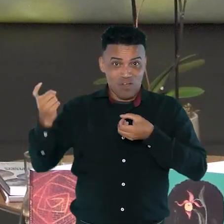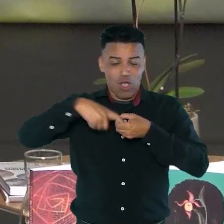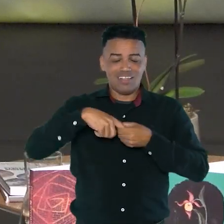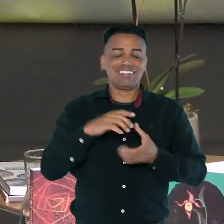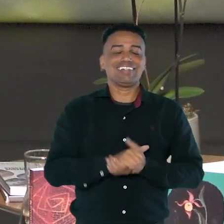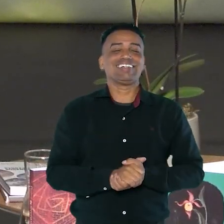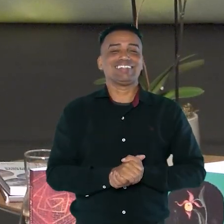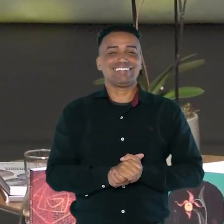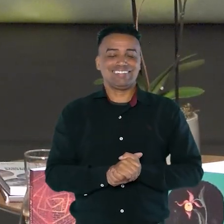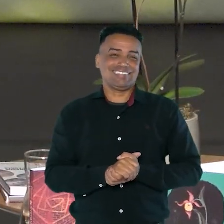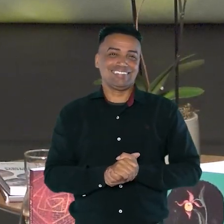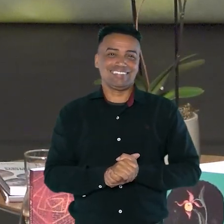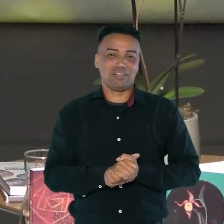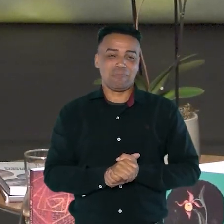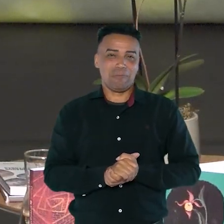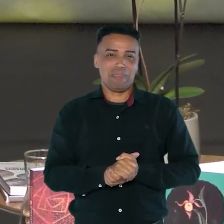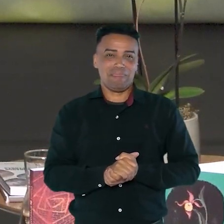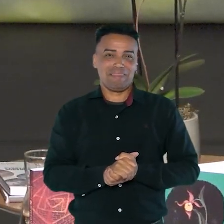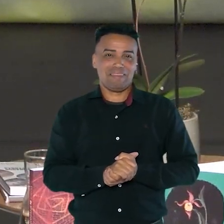Fala qual?